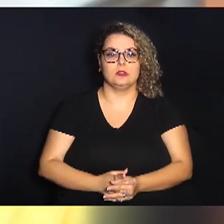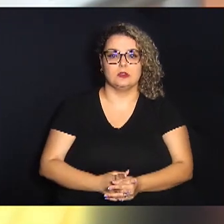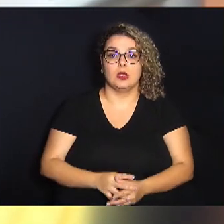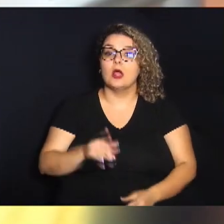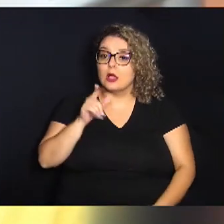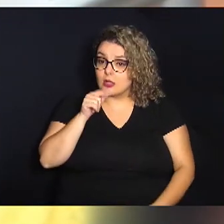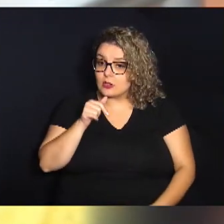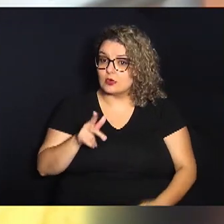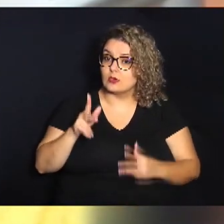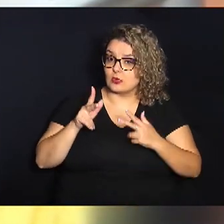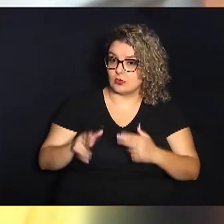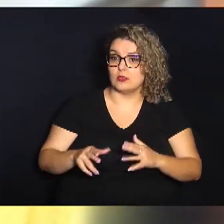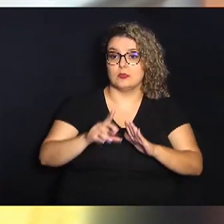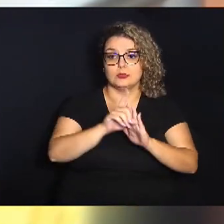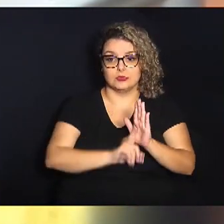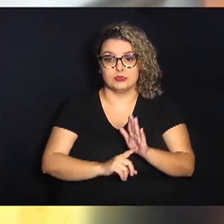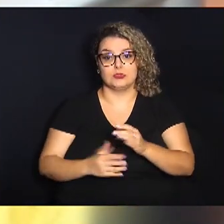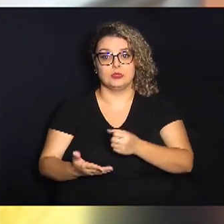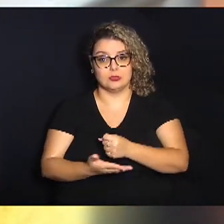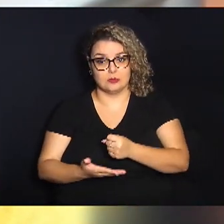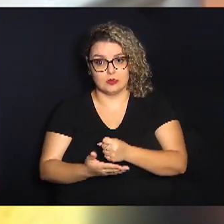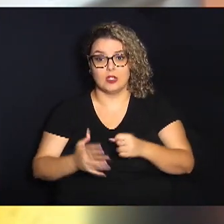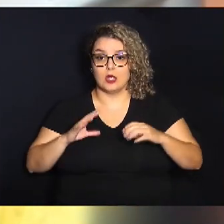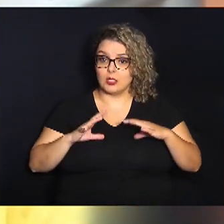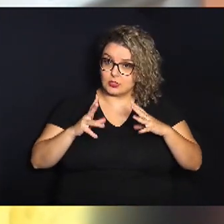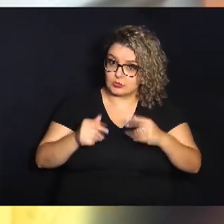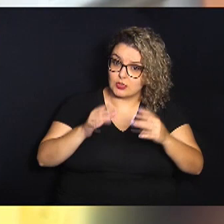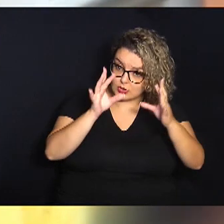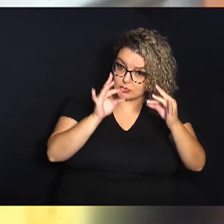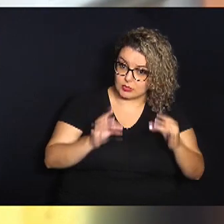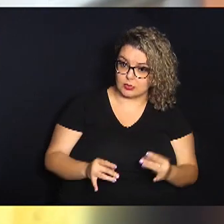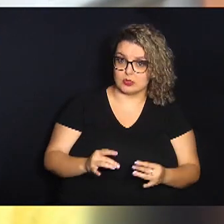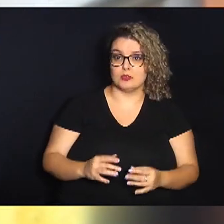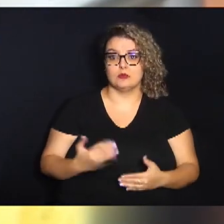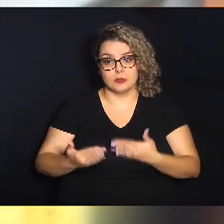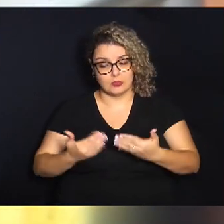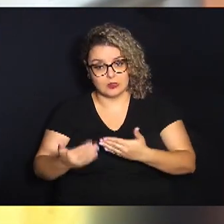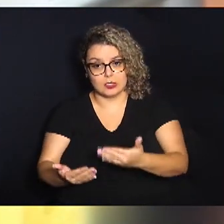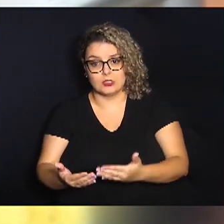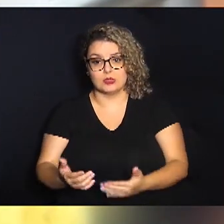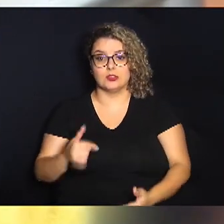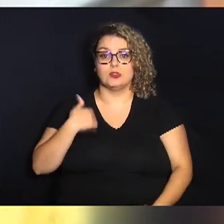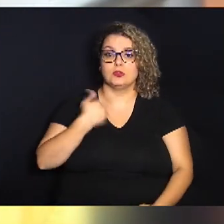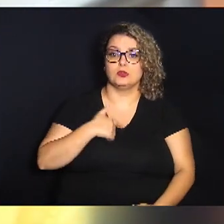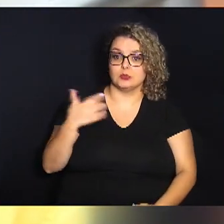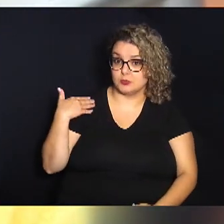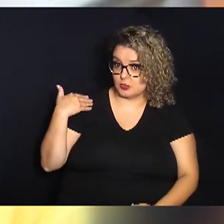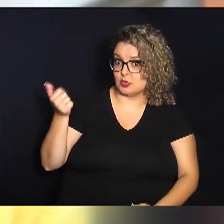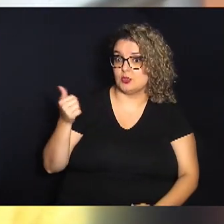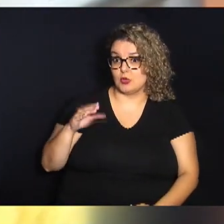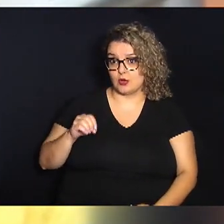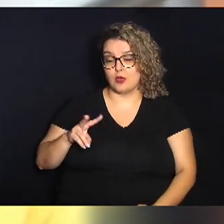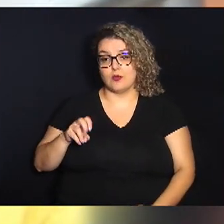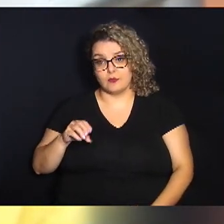água como sendo um direito fundamental e todo o desdobramento que vem daí. Então nós fomos assim até convocados, pela